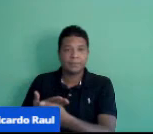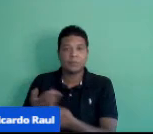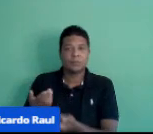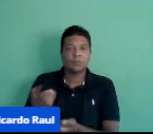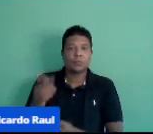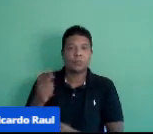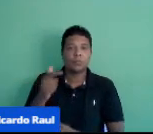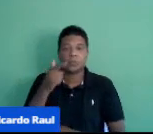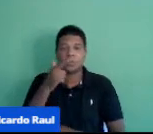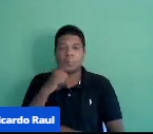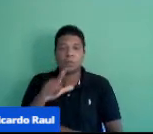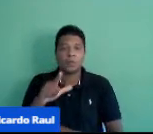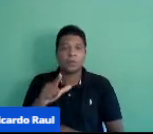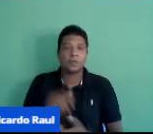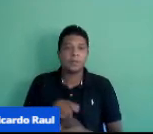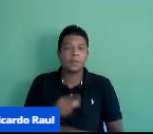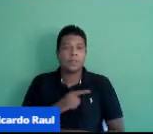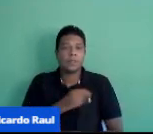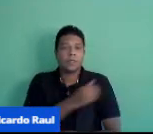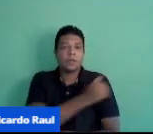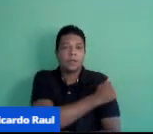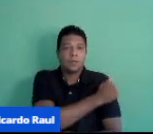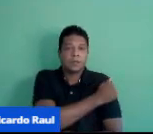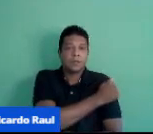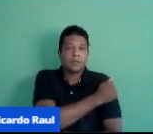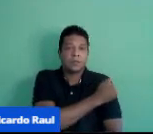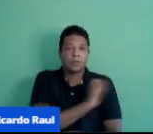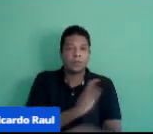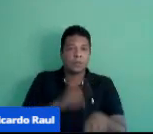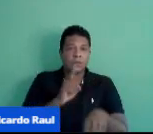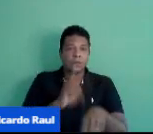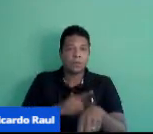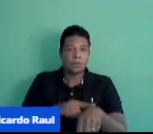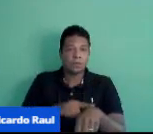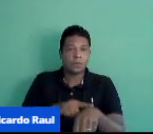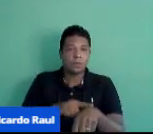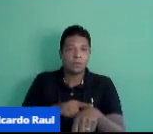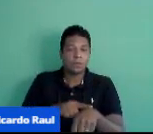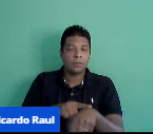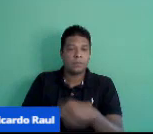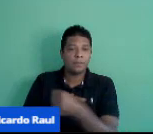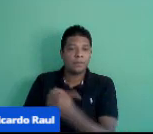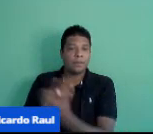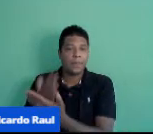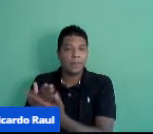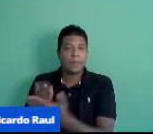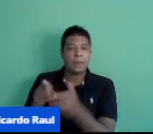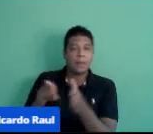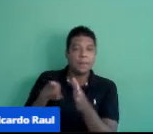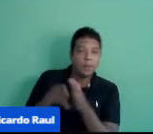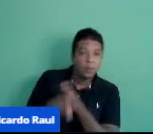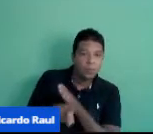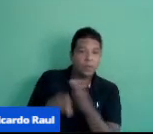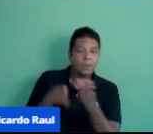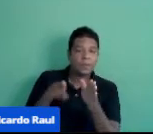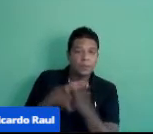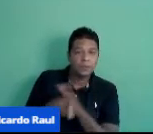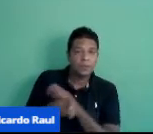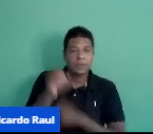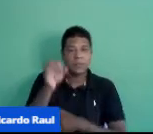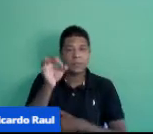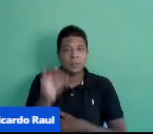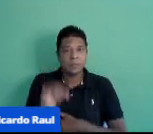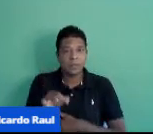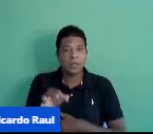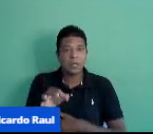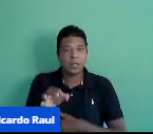mas normalmente aqueles alunos que estão no horário da aula, eles perguntam se estão certos, eles mandam